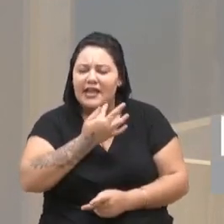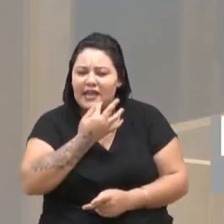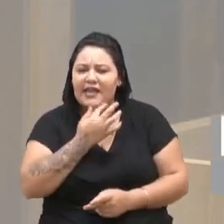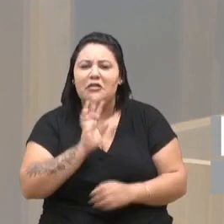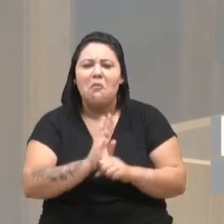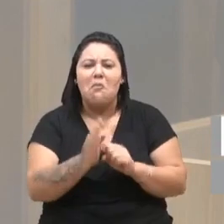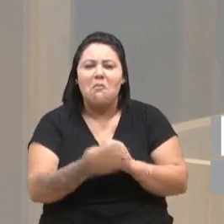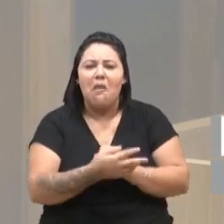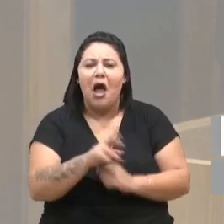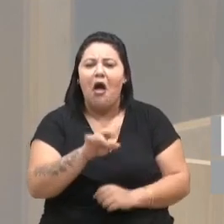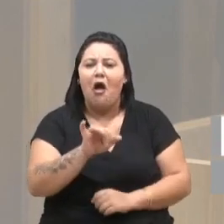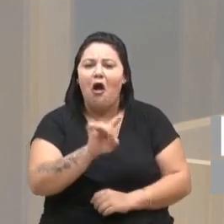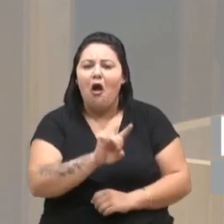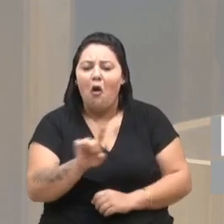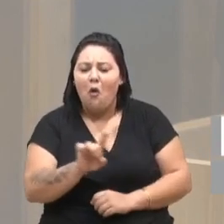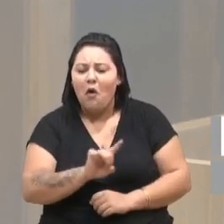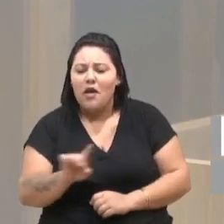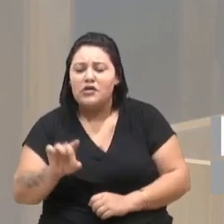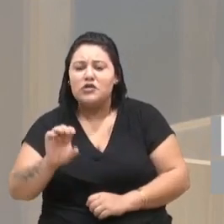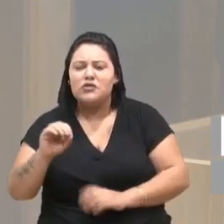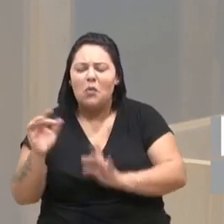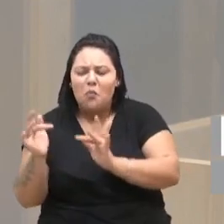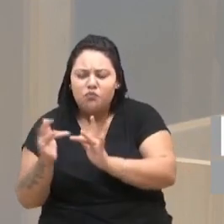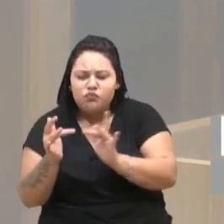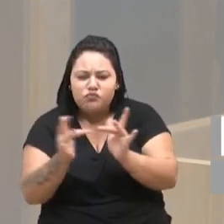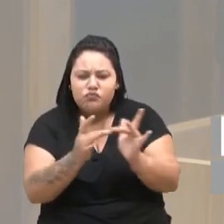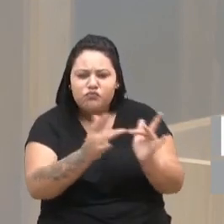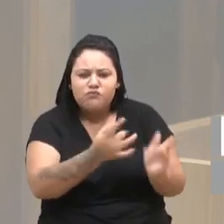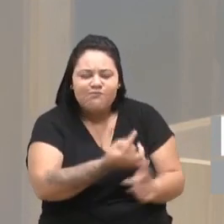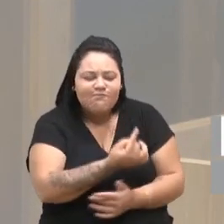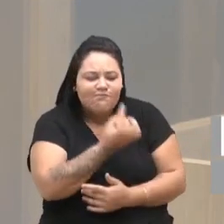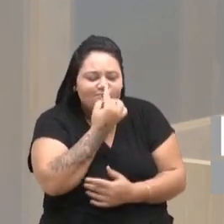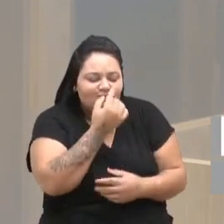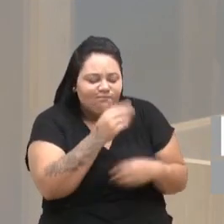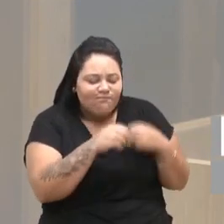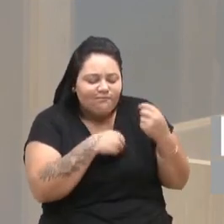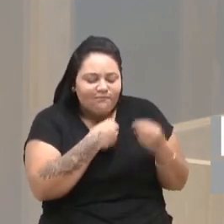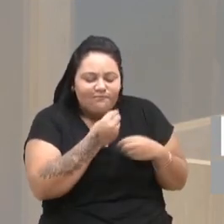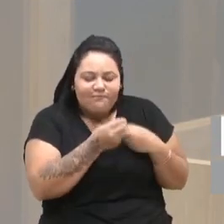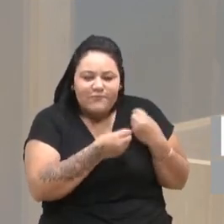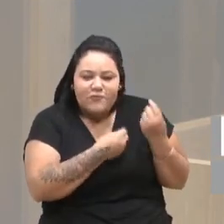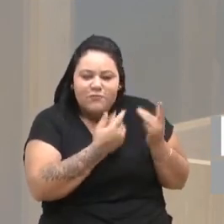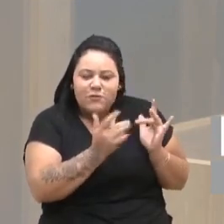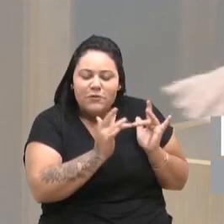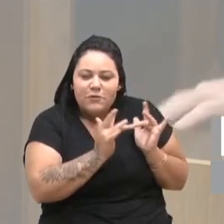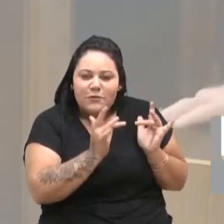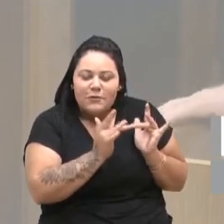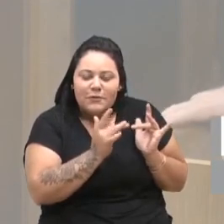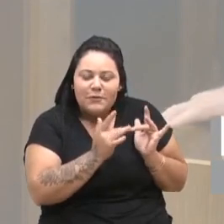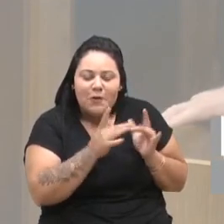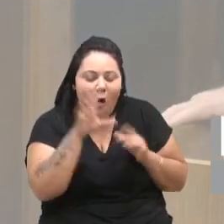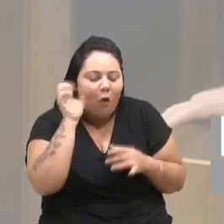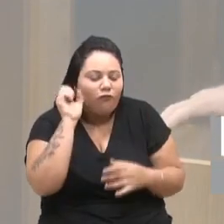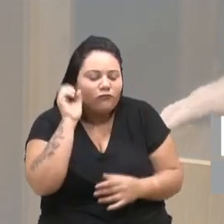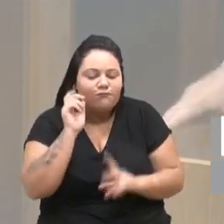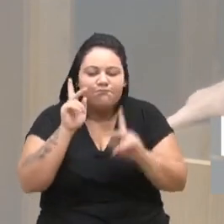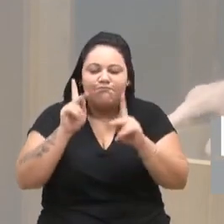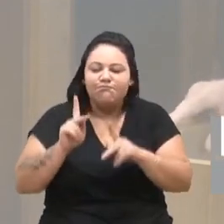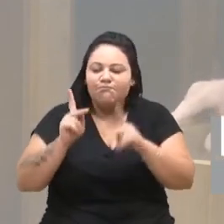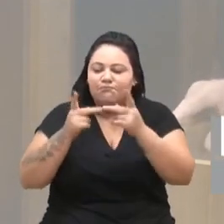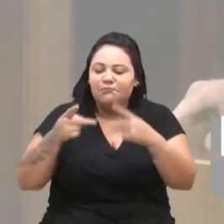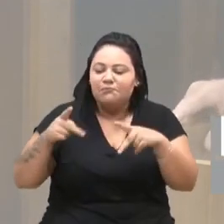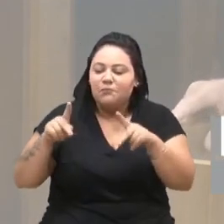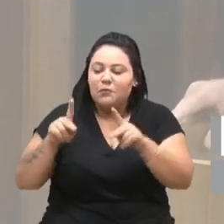as pessoas de perto, conversando, sentindo o calor humano e a necessidade das pessoas. É